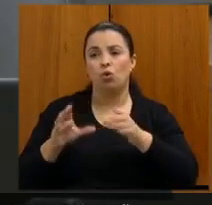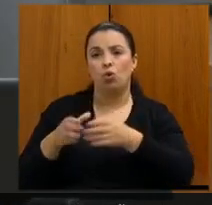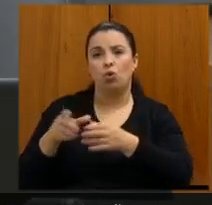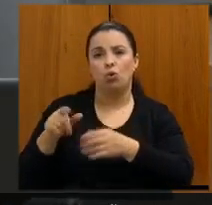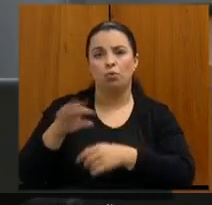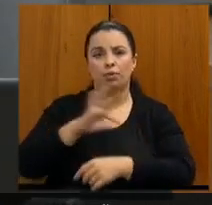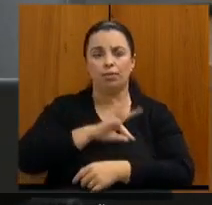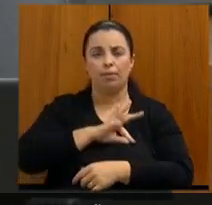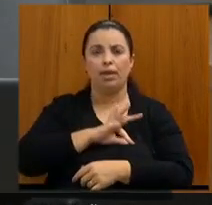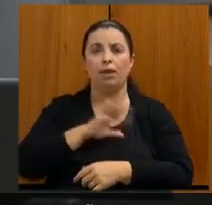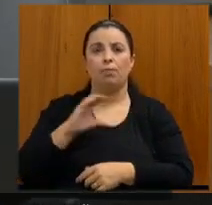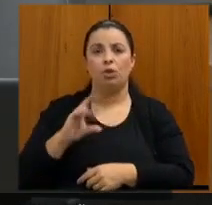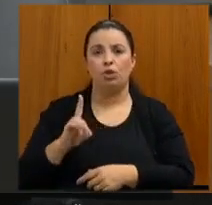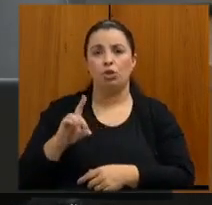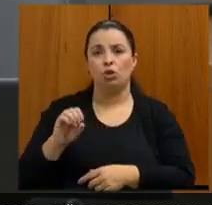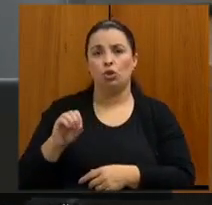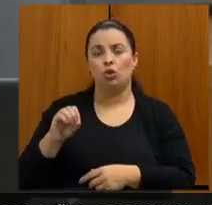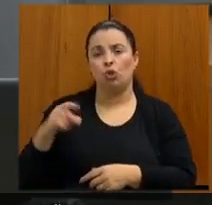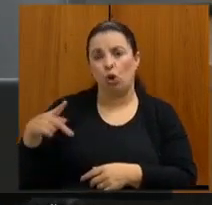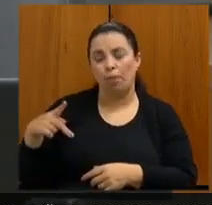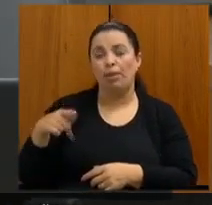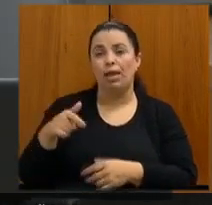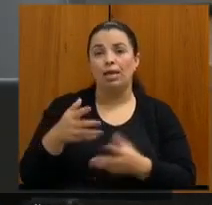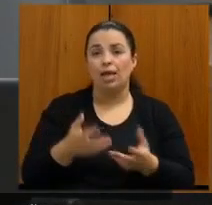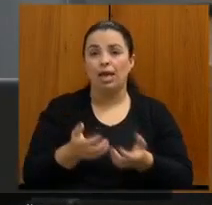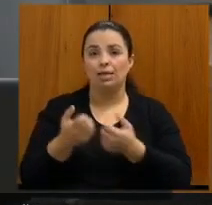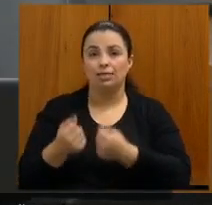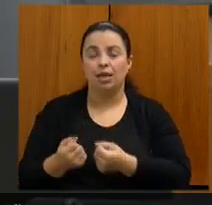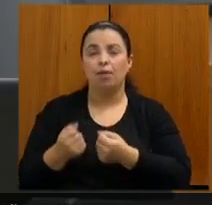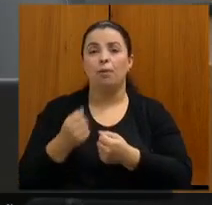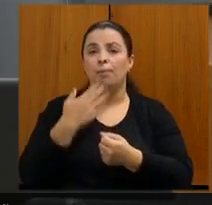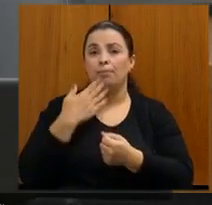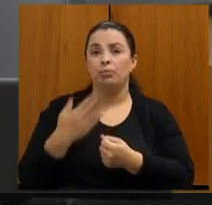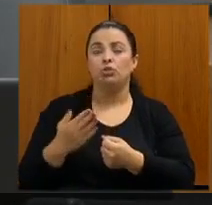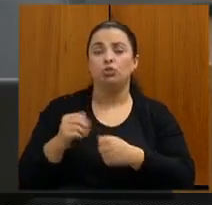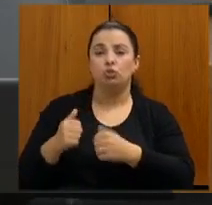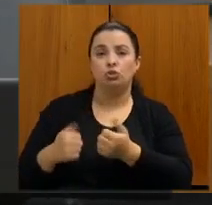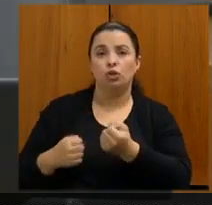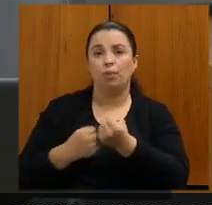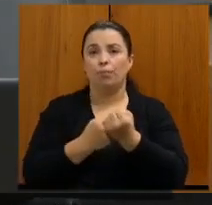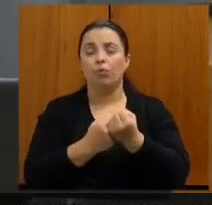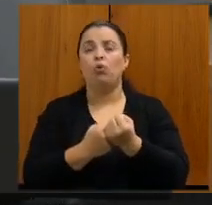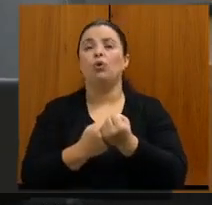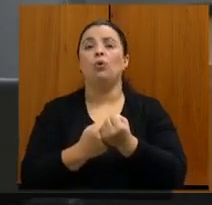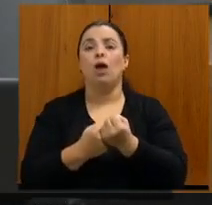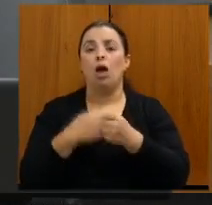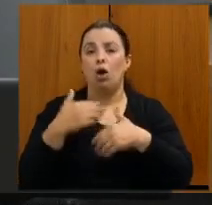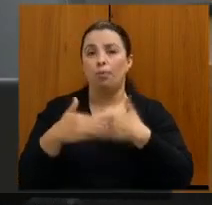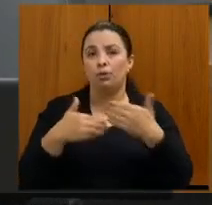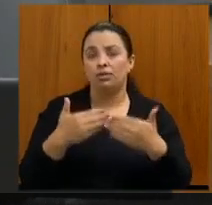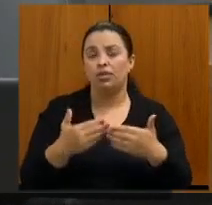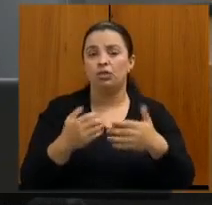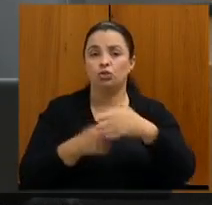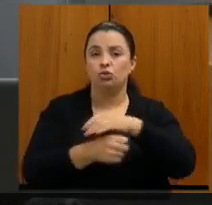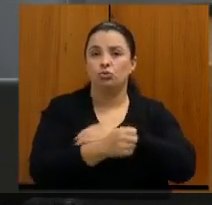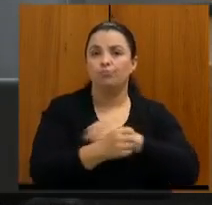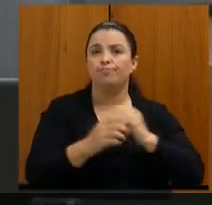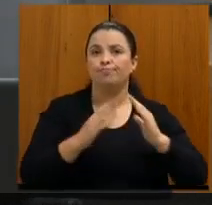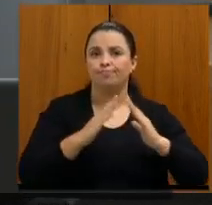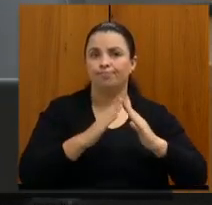estrutura ali da Polícia Militar que recebe pedido de apoio a processos de integração ela deve